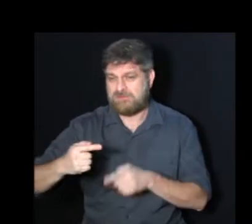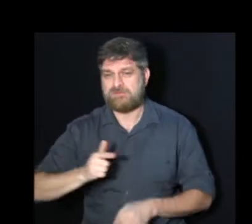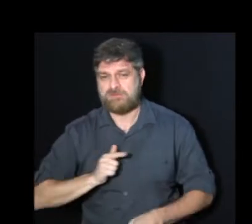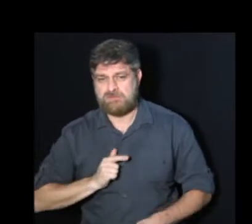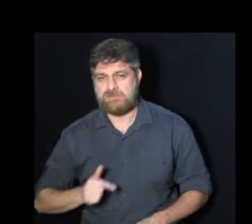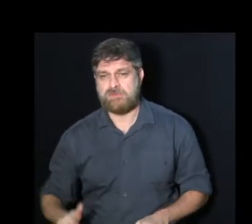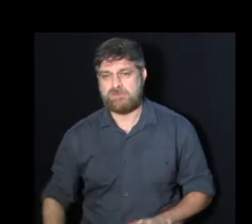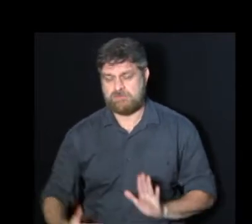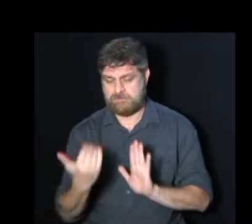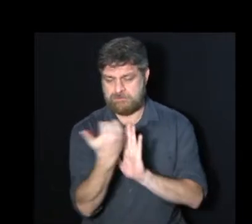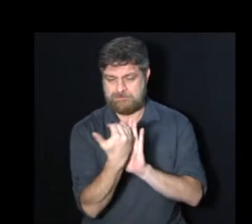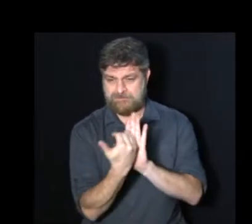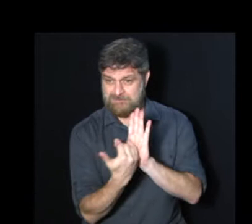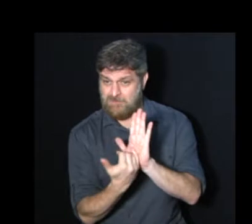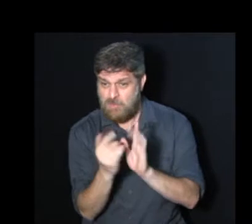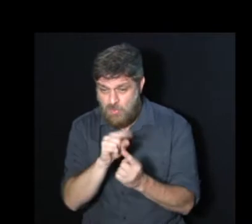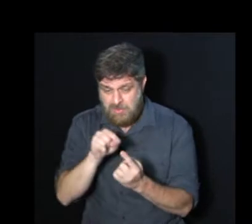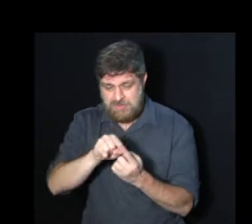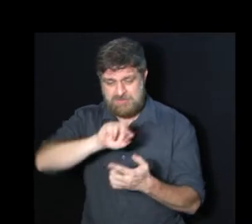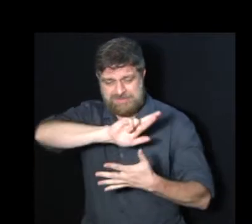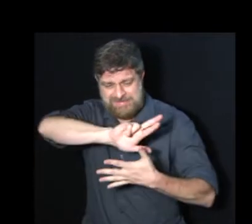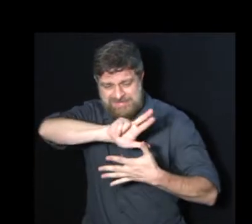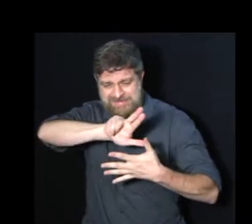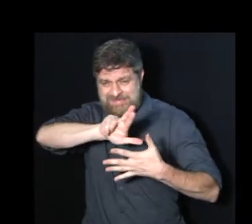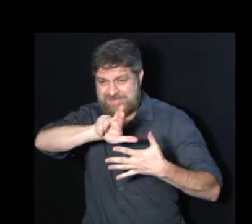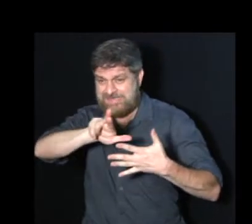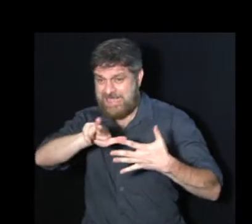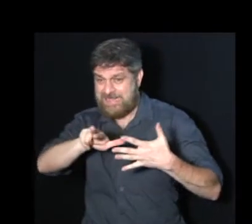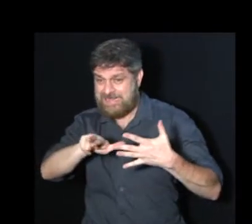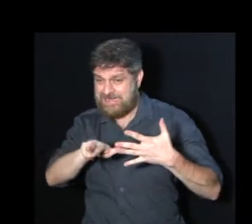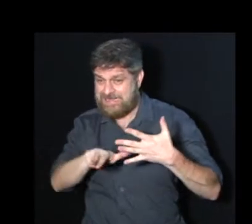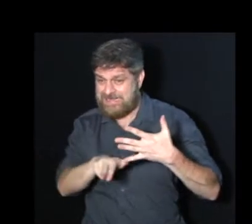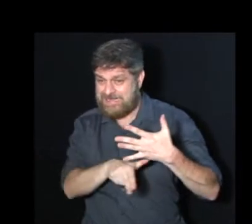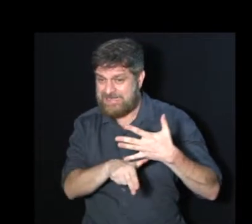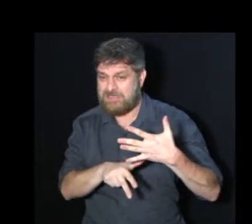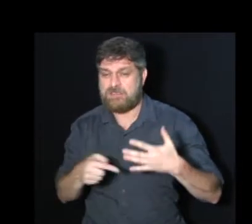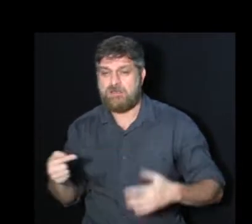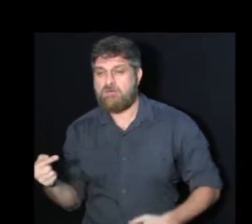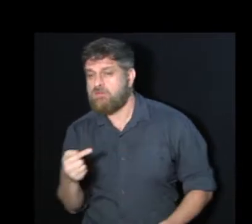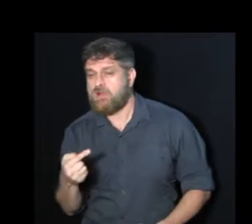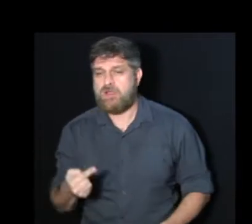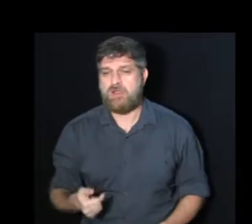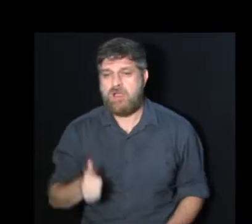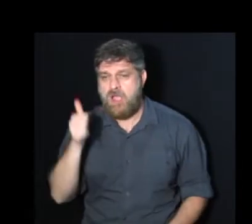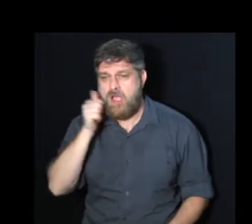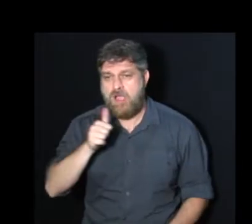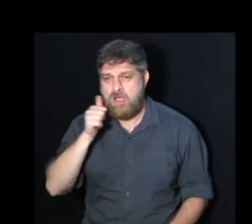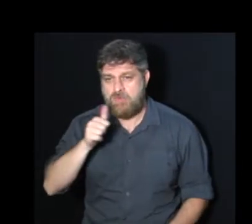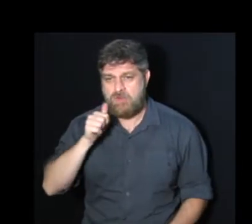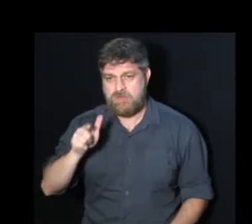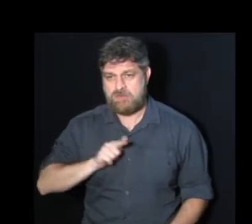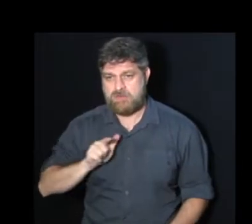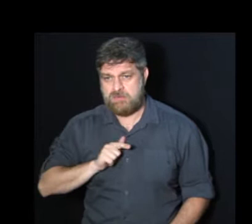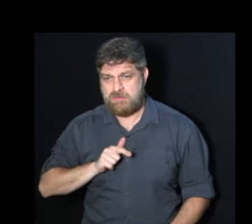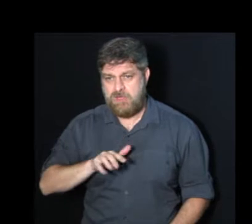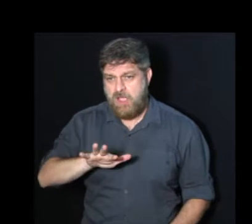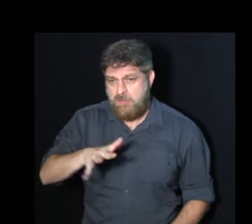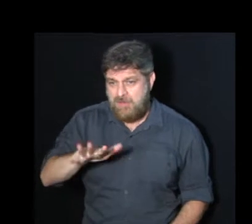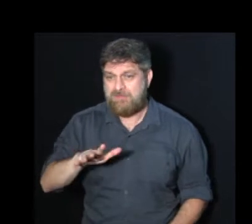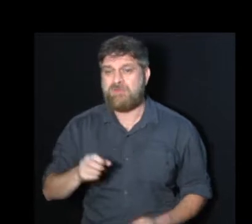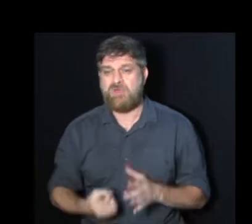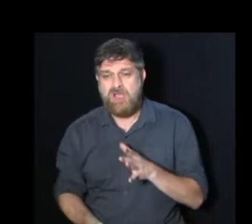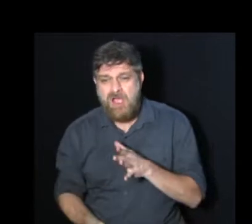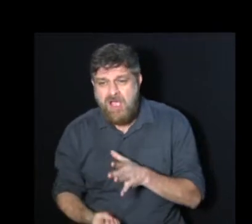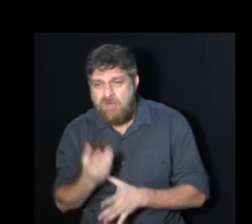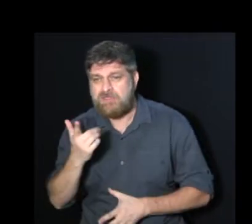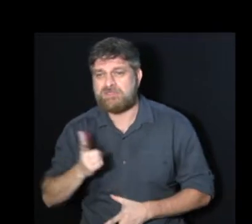especificamente por diferentes objetivos faz com que as mulheres se tornem mais ou menos suscetíveis